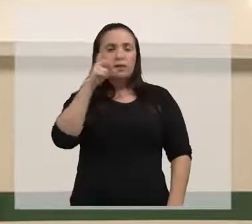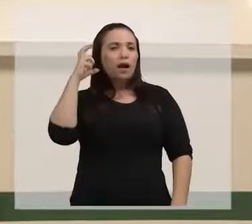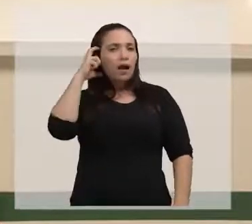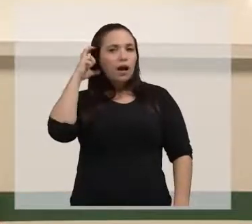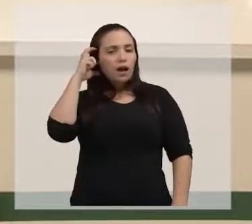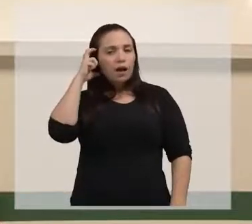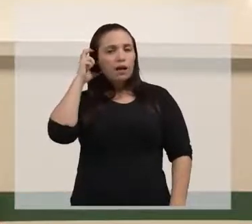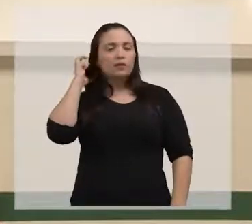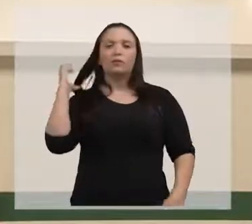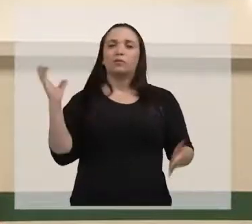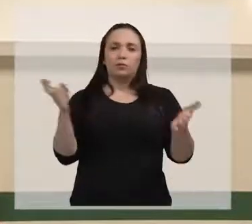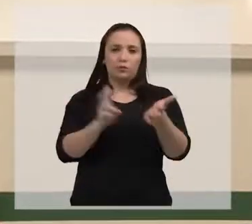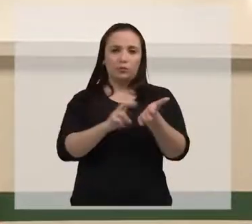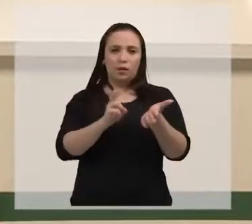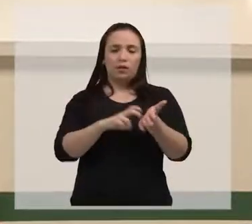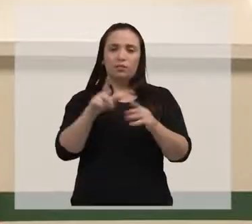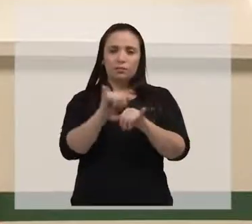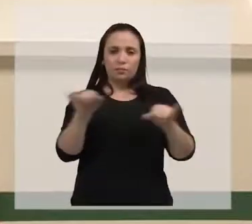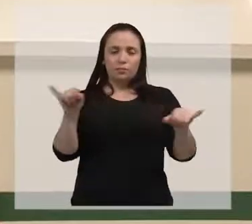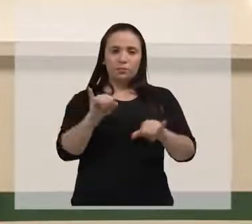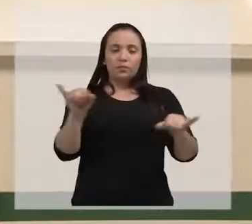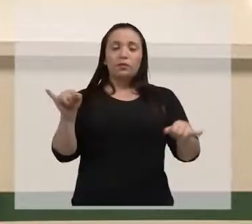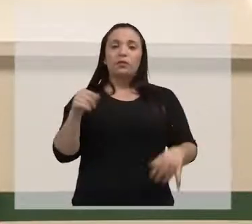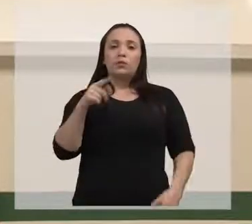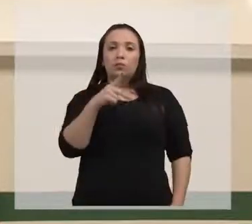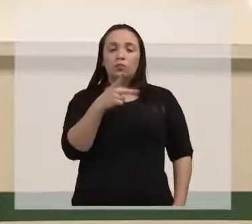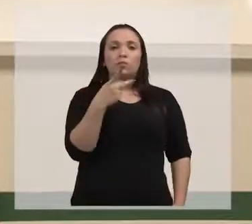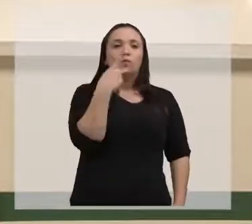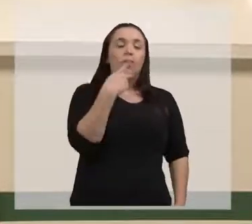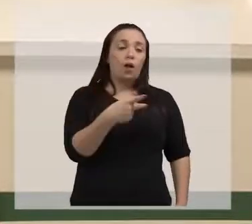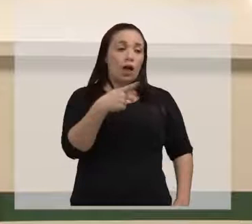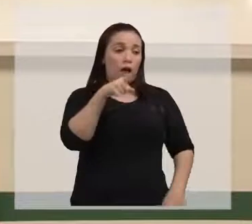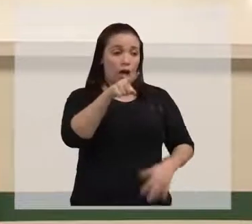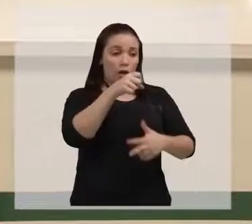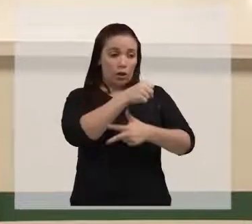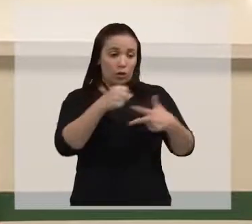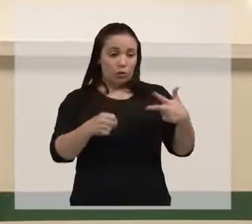coisa interessante. Temos que despolitizar o judiciário.